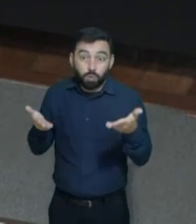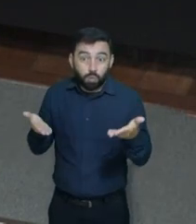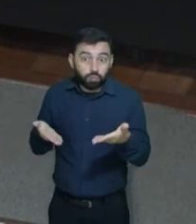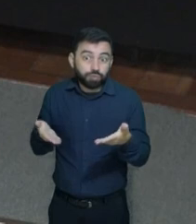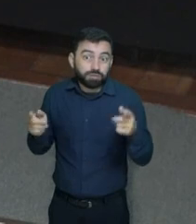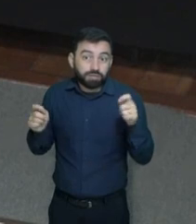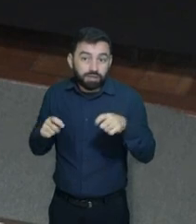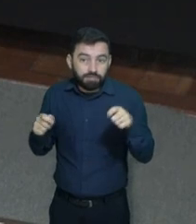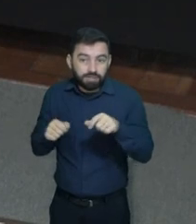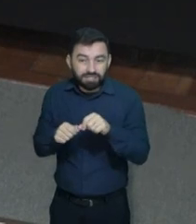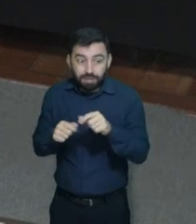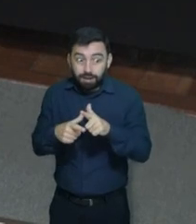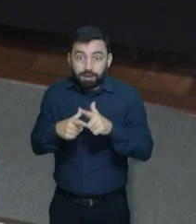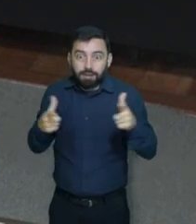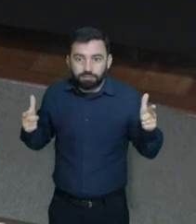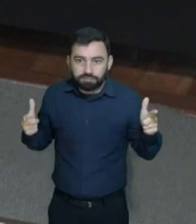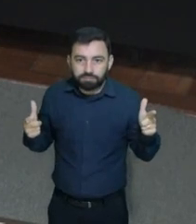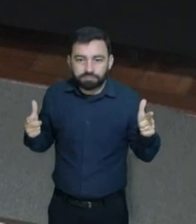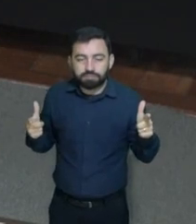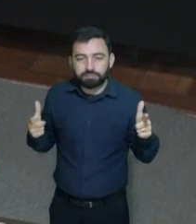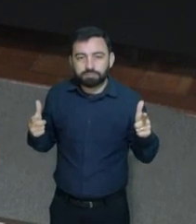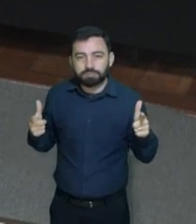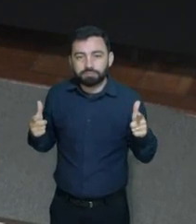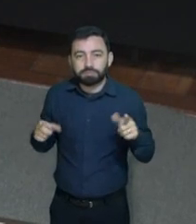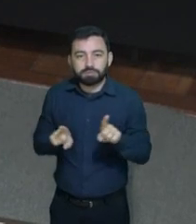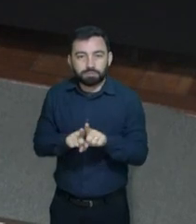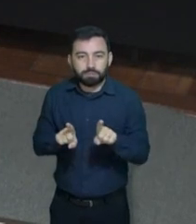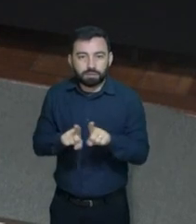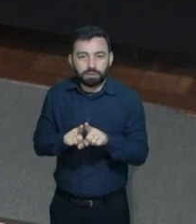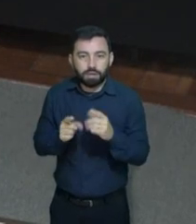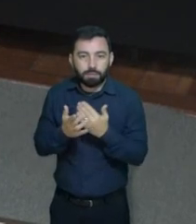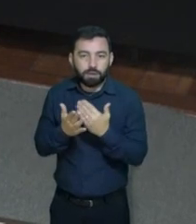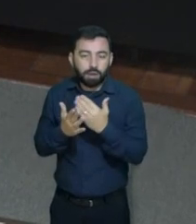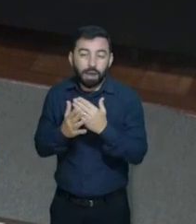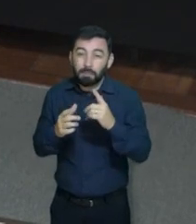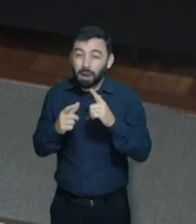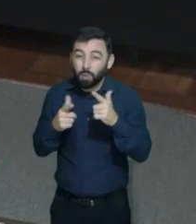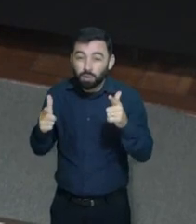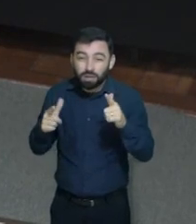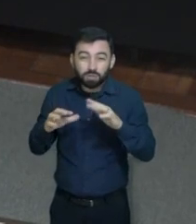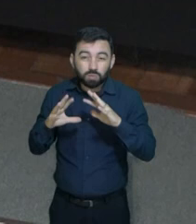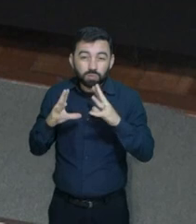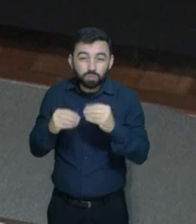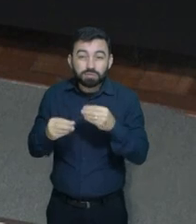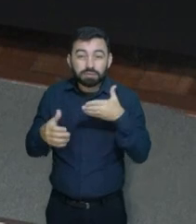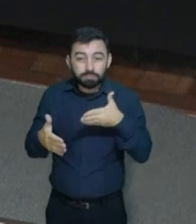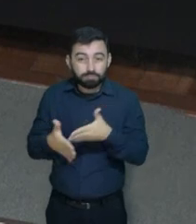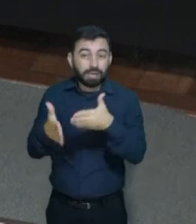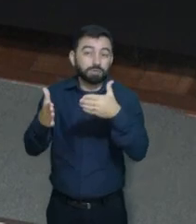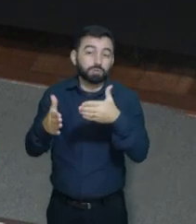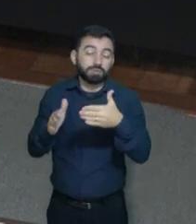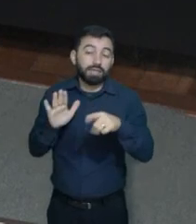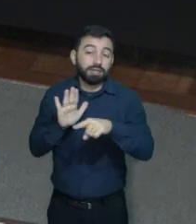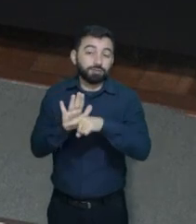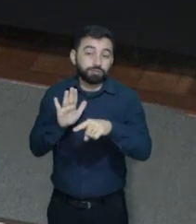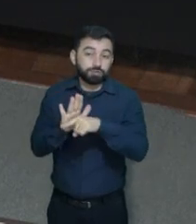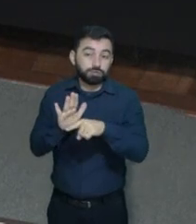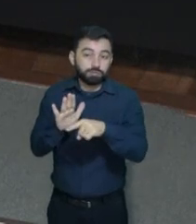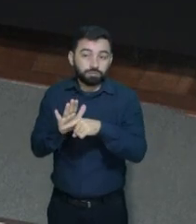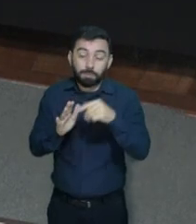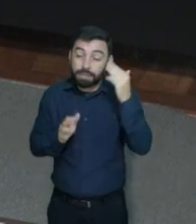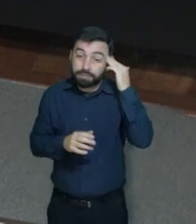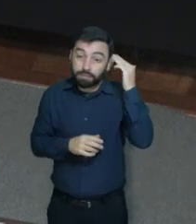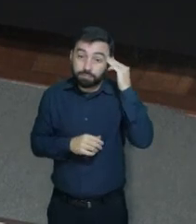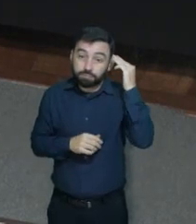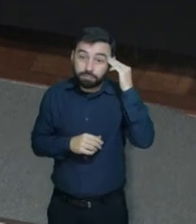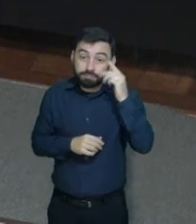tecnologia que faça na escala que precisa. E tem mais. A maior parte delas tem um impacto negativo muito grande